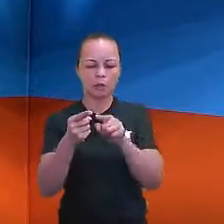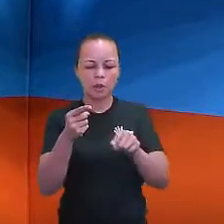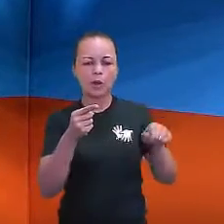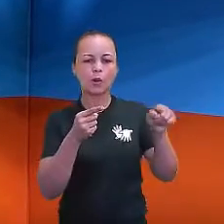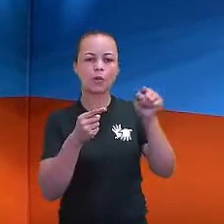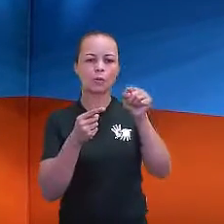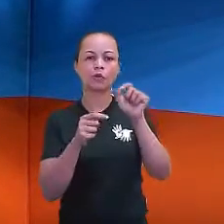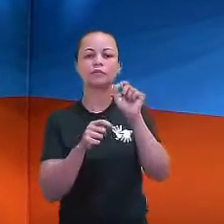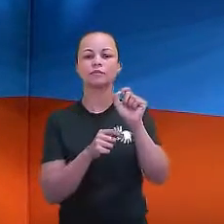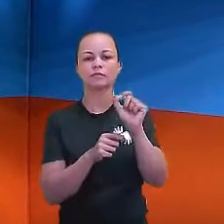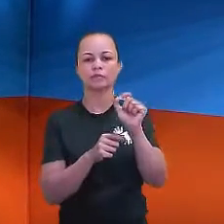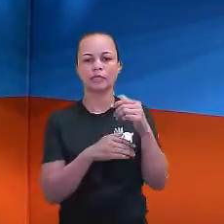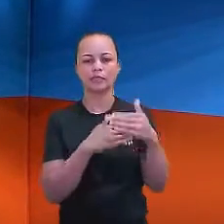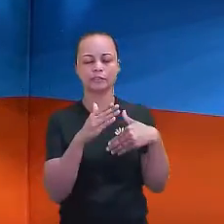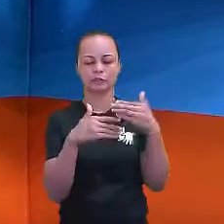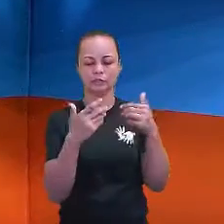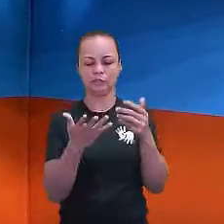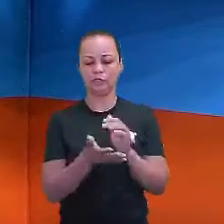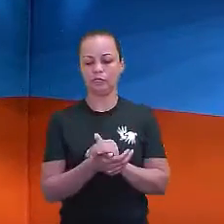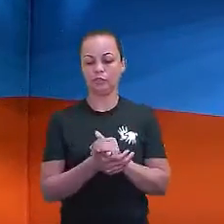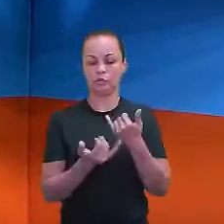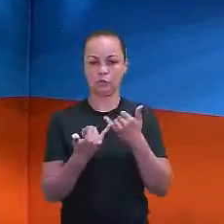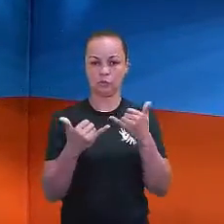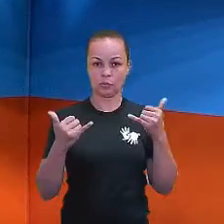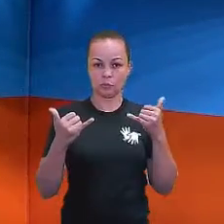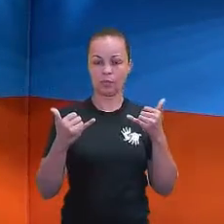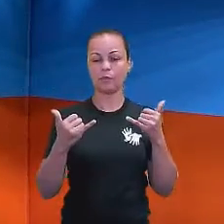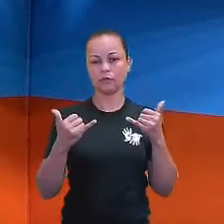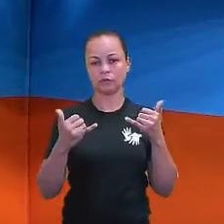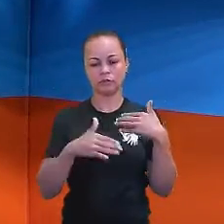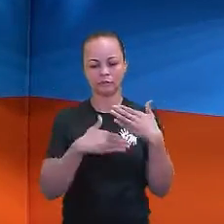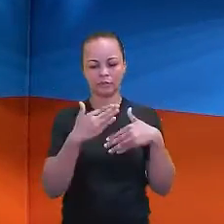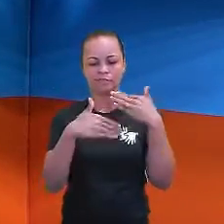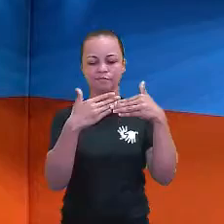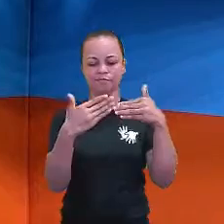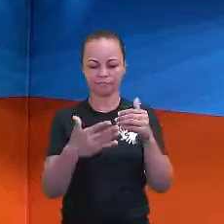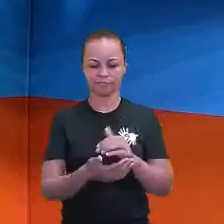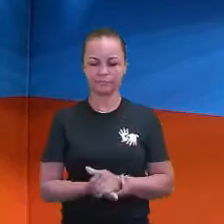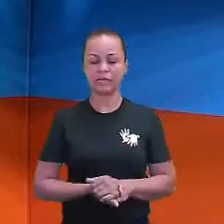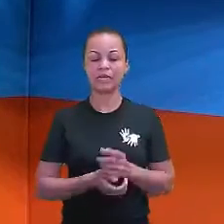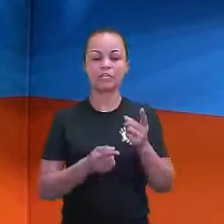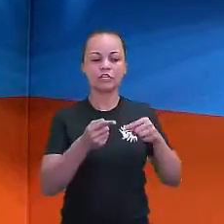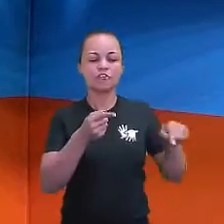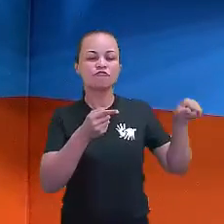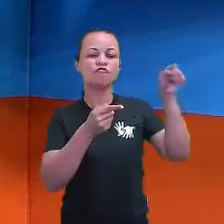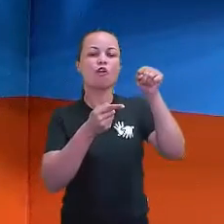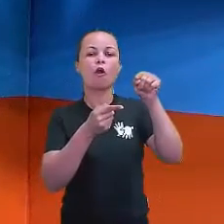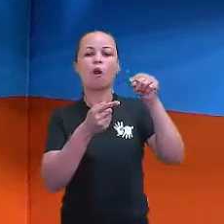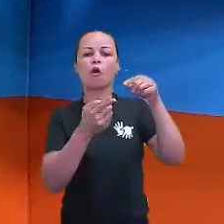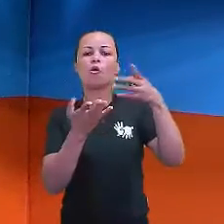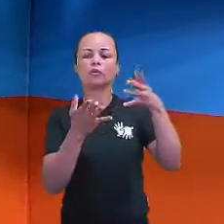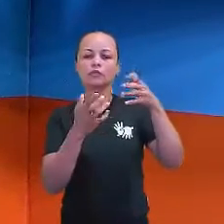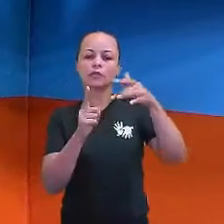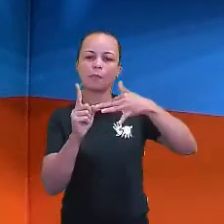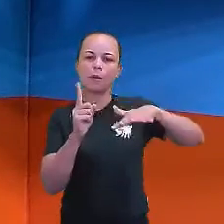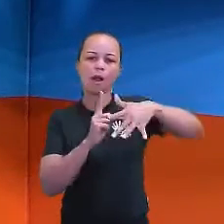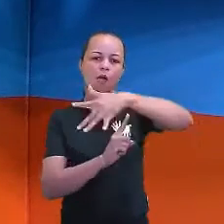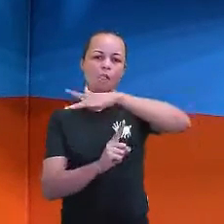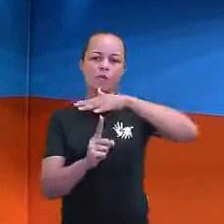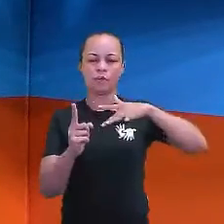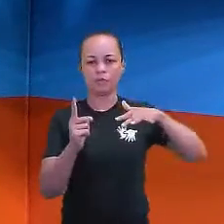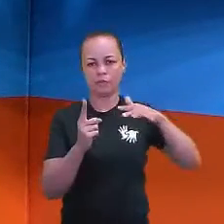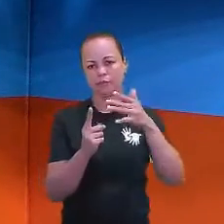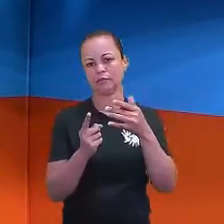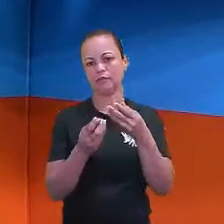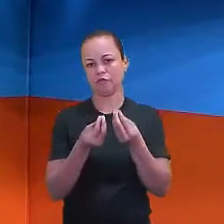quê? De metabolismo energético para a produção de energia, que daí vai voltar novamente para o meio ambiente, para a atmosfera,